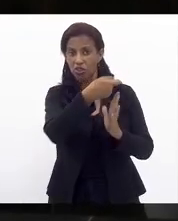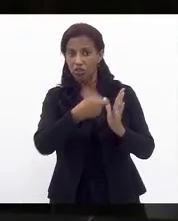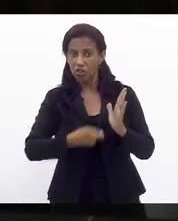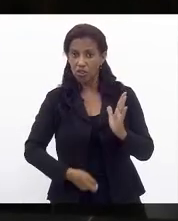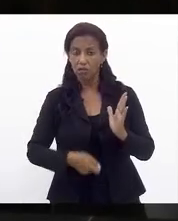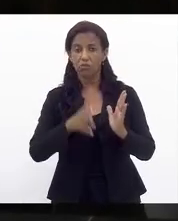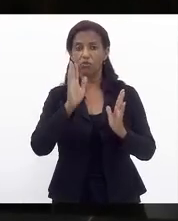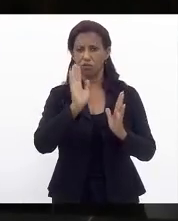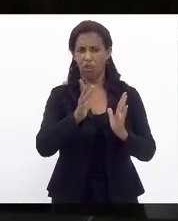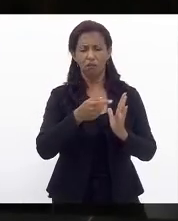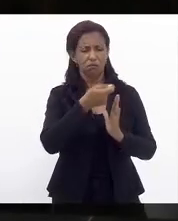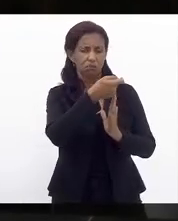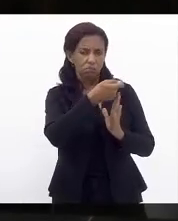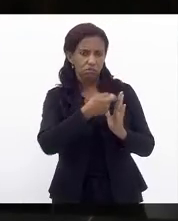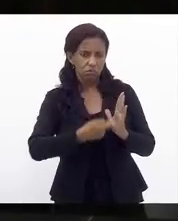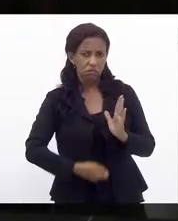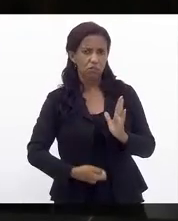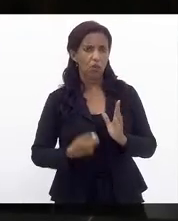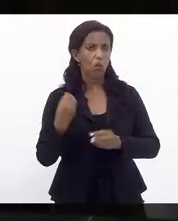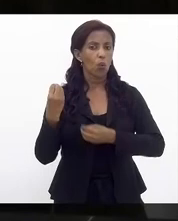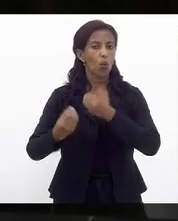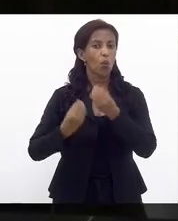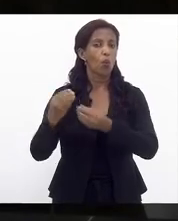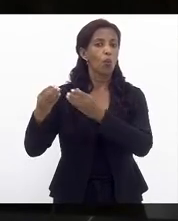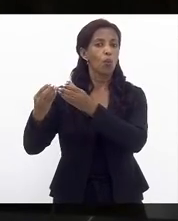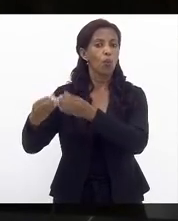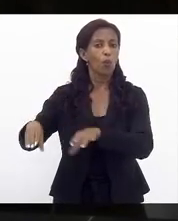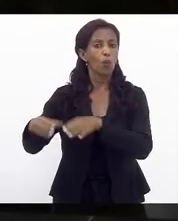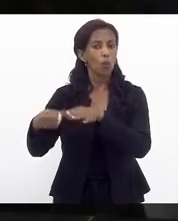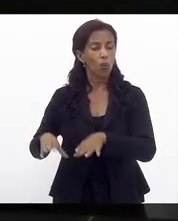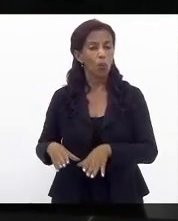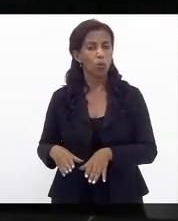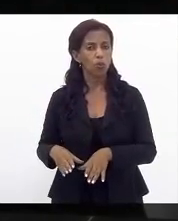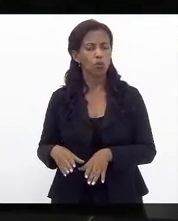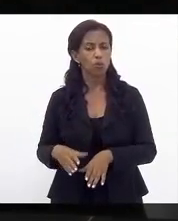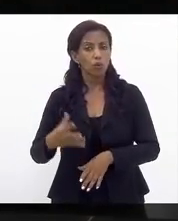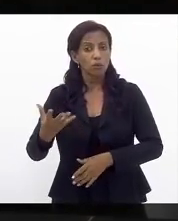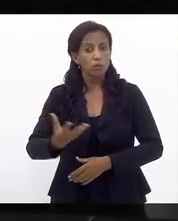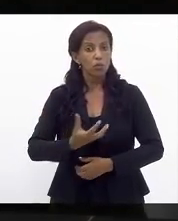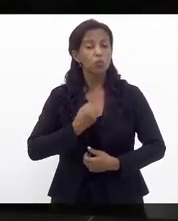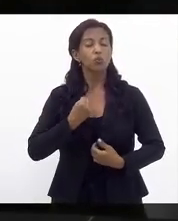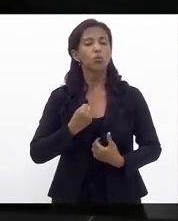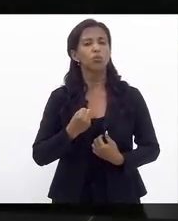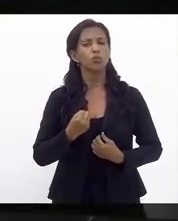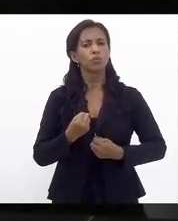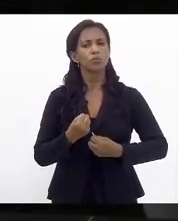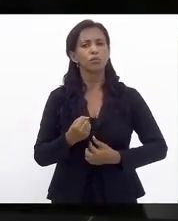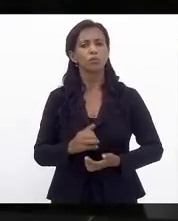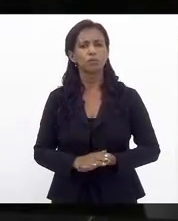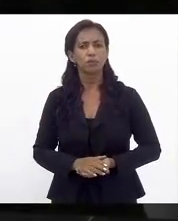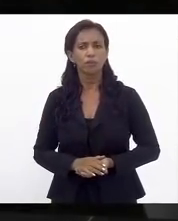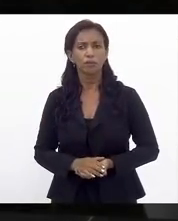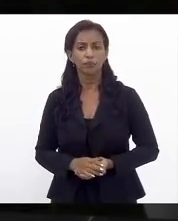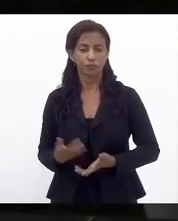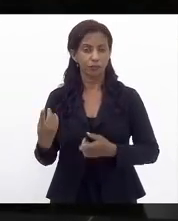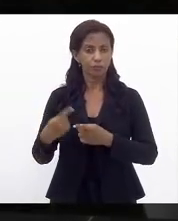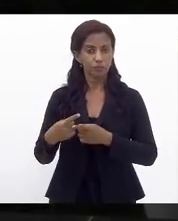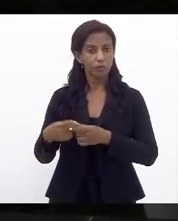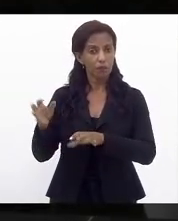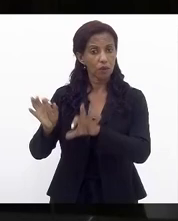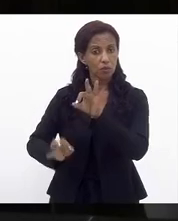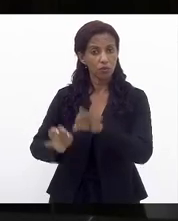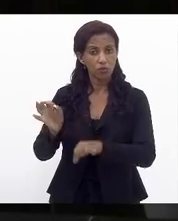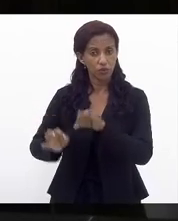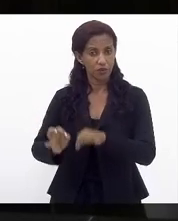já tinha listado como concurso e tomamos um susto é porque o